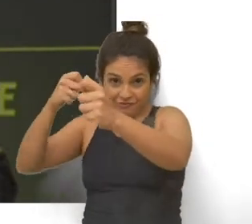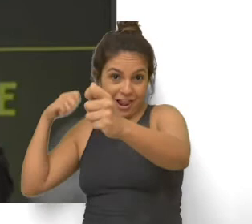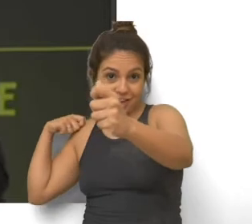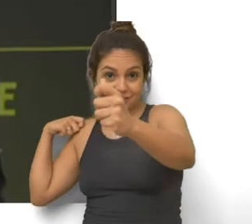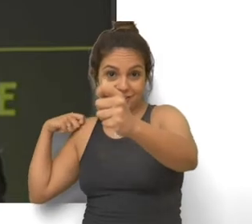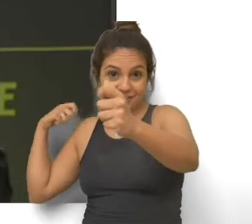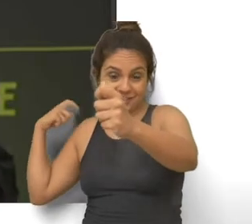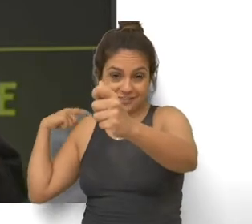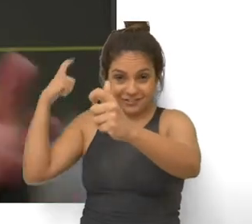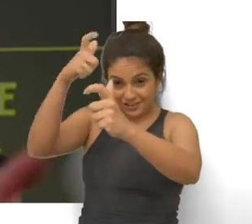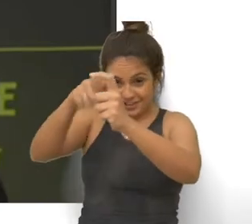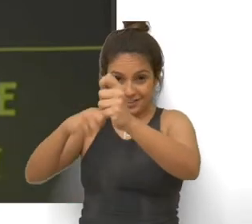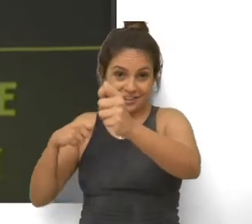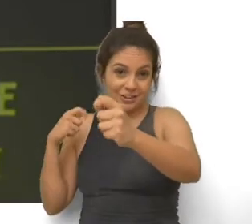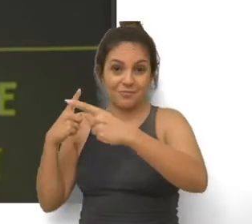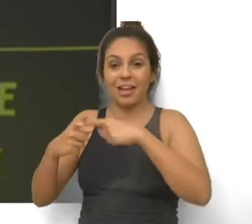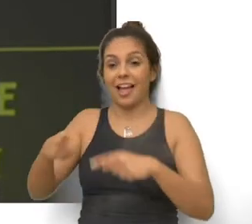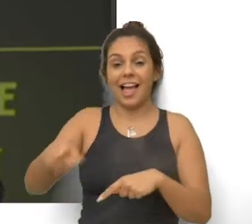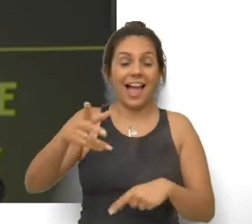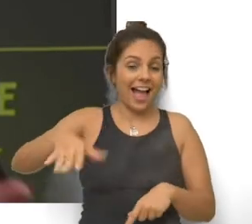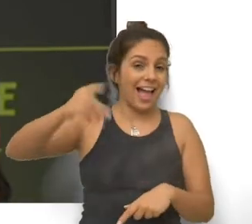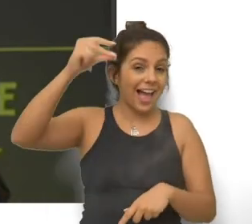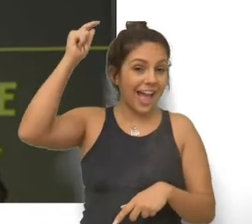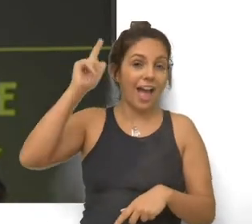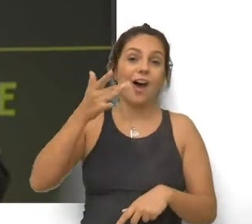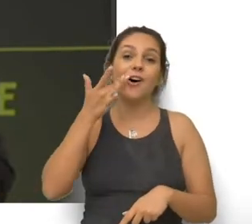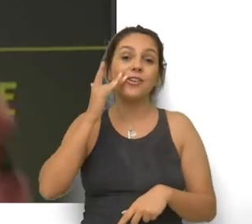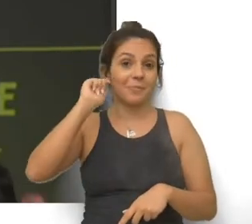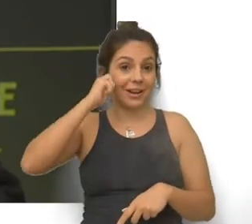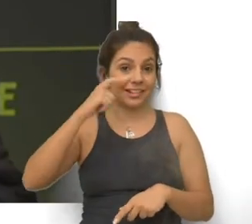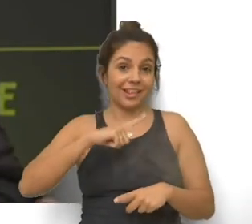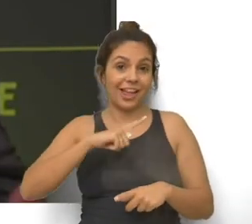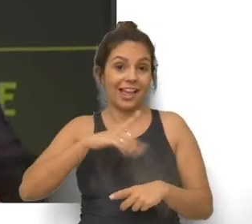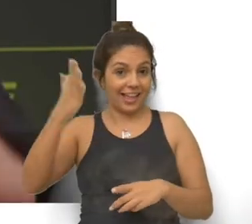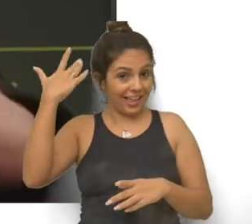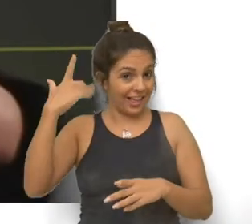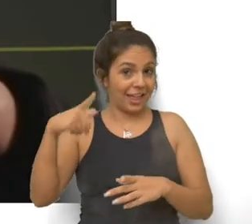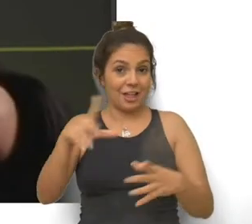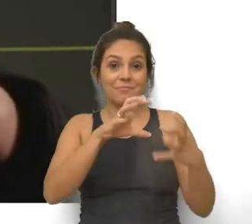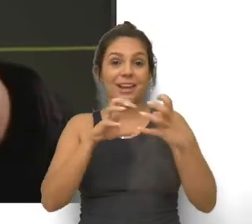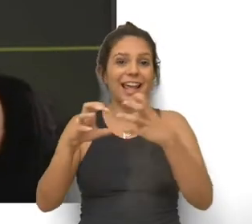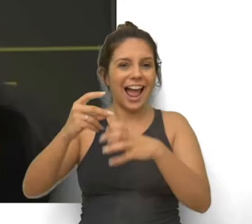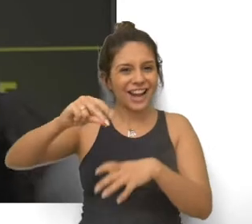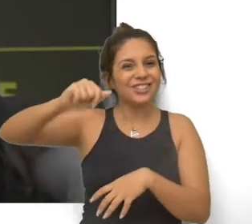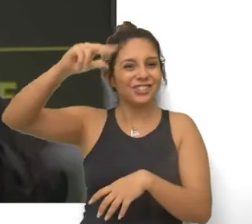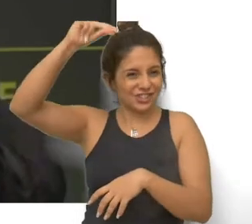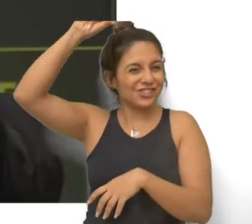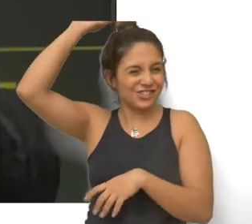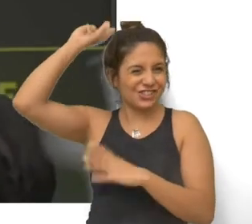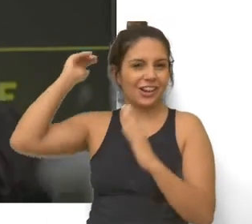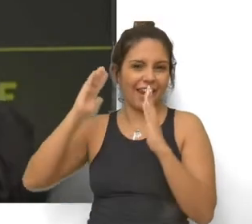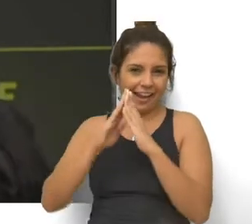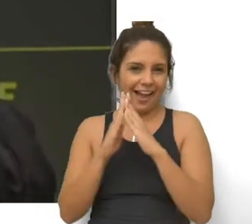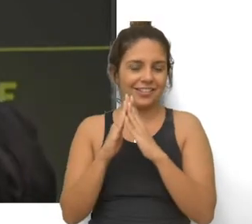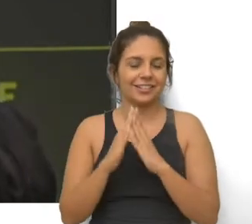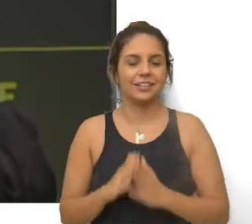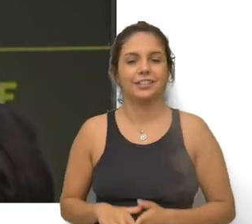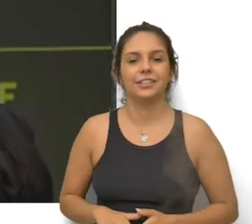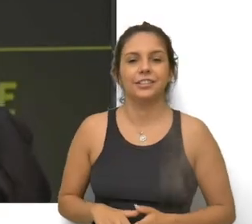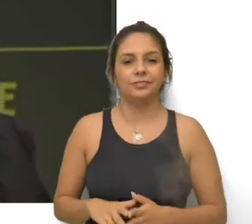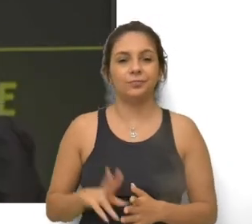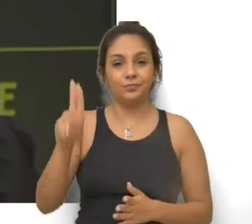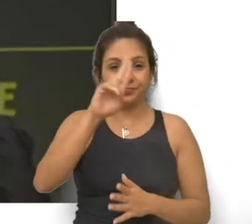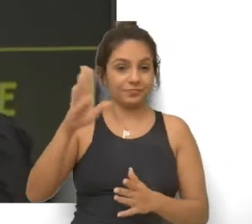entendeu? Essa casa é de uma época de Ouro Preto que tinha flecheira, como era também, ela é